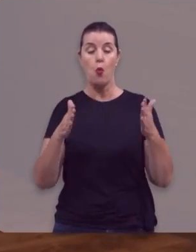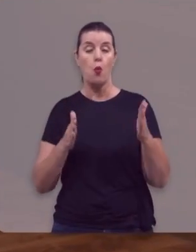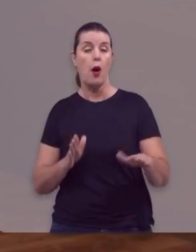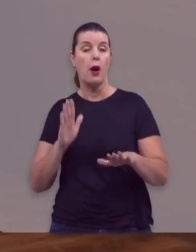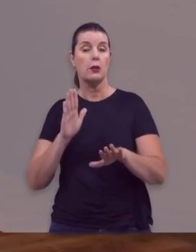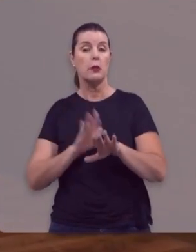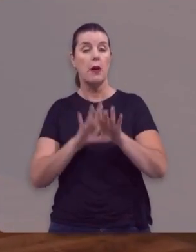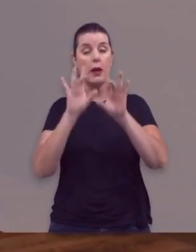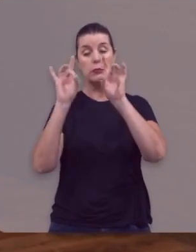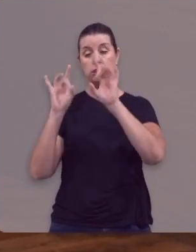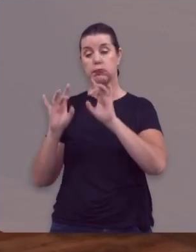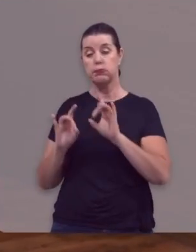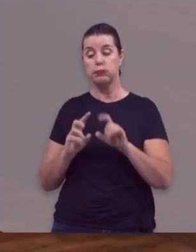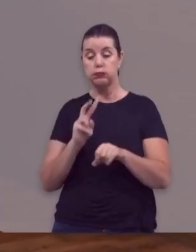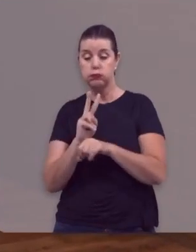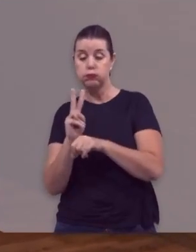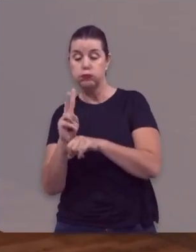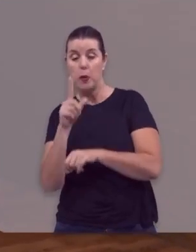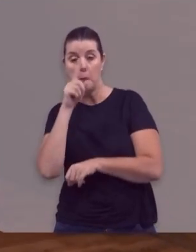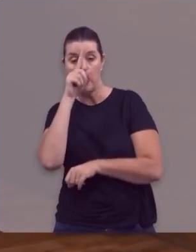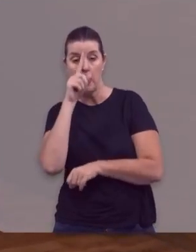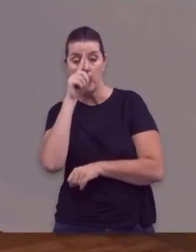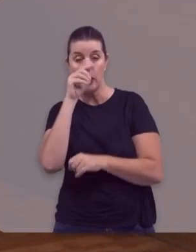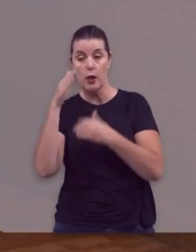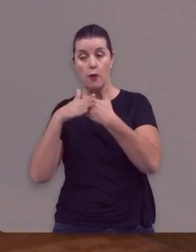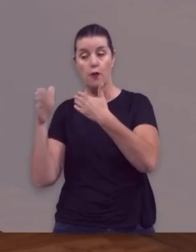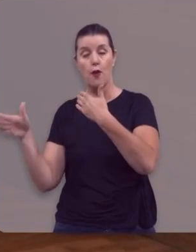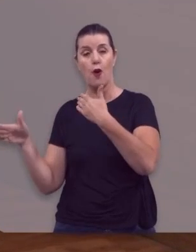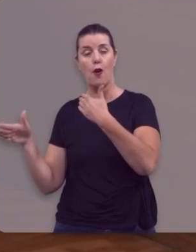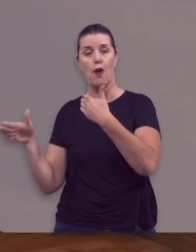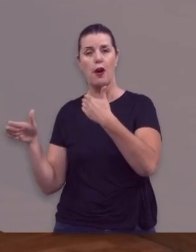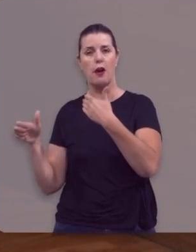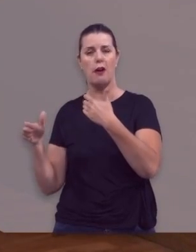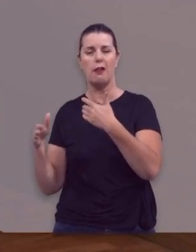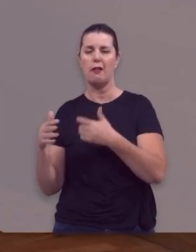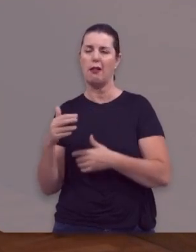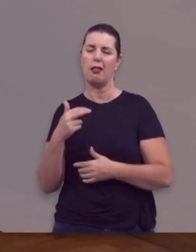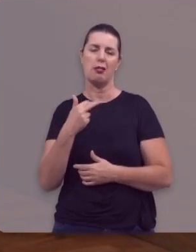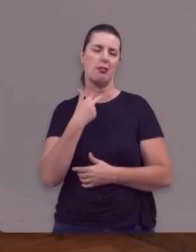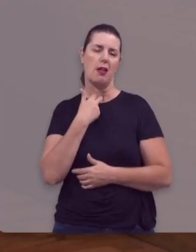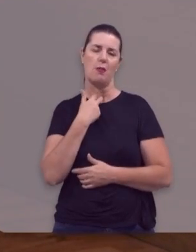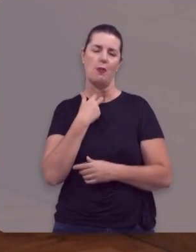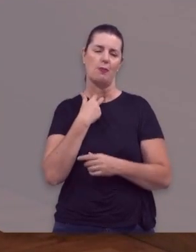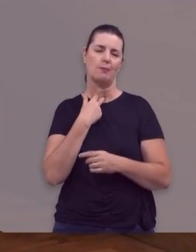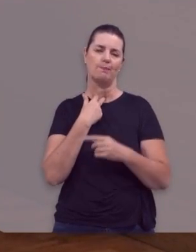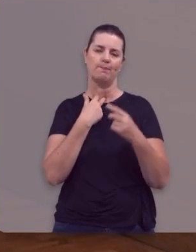mais cercado dos riscos e perigos externos, não podem